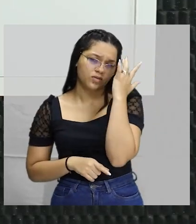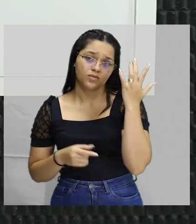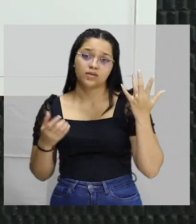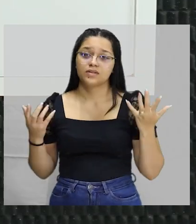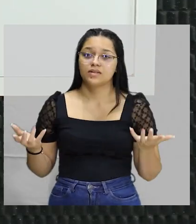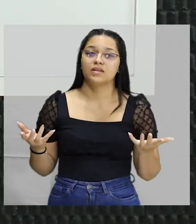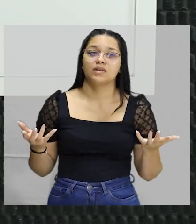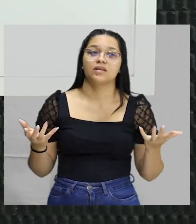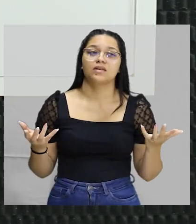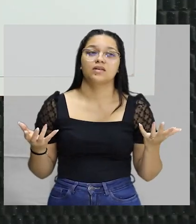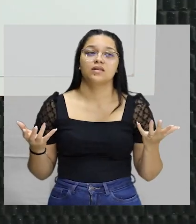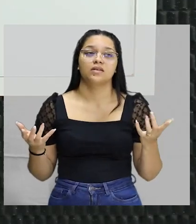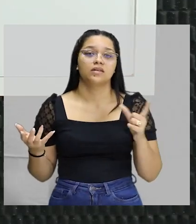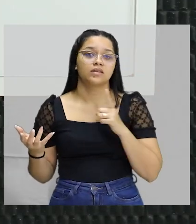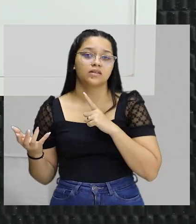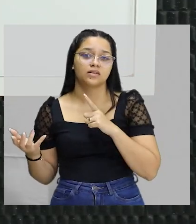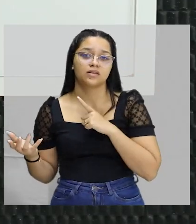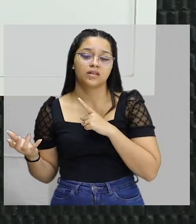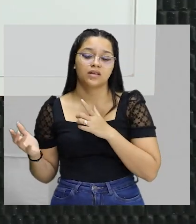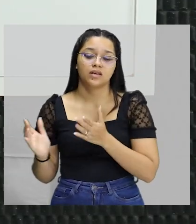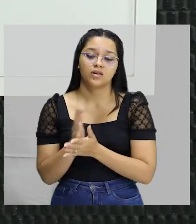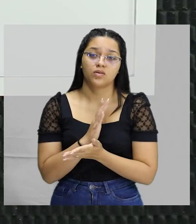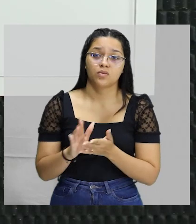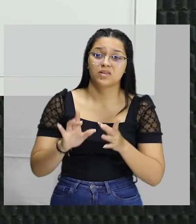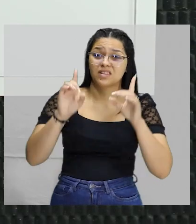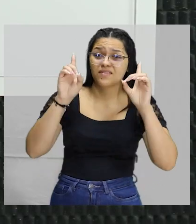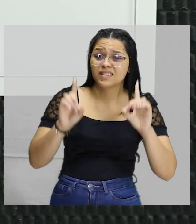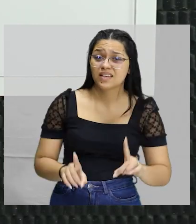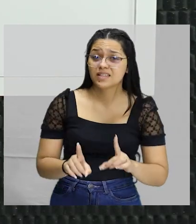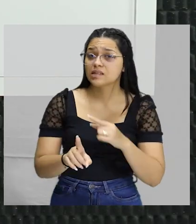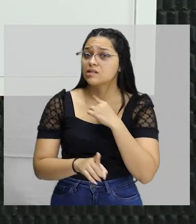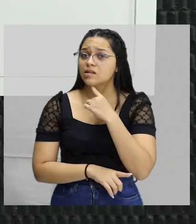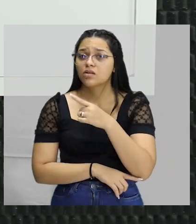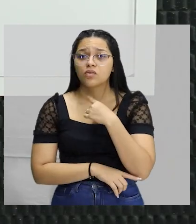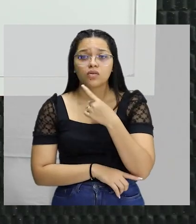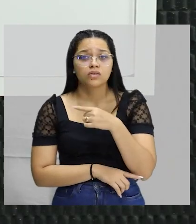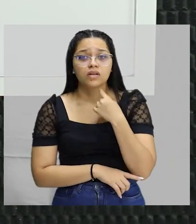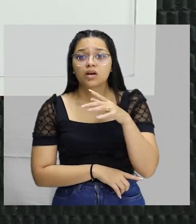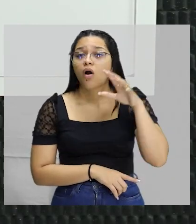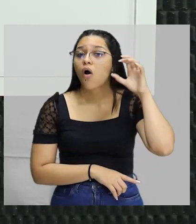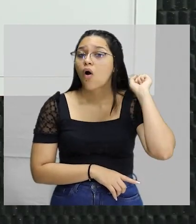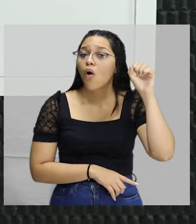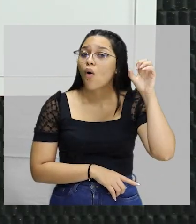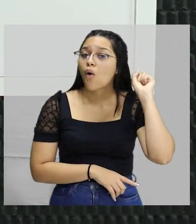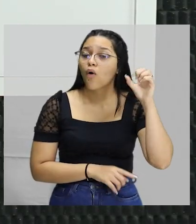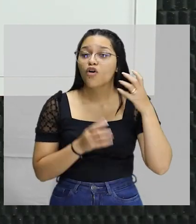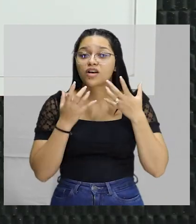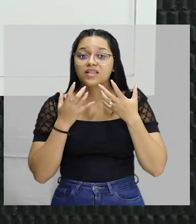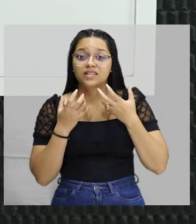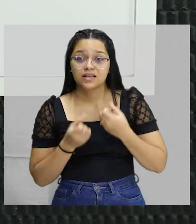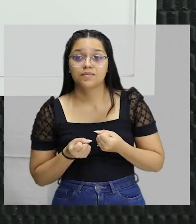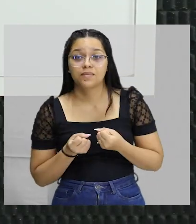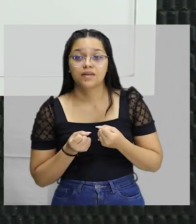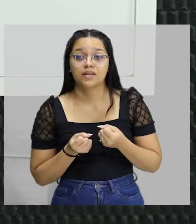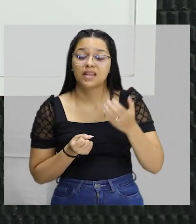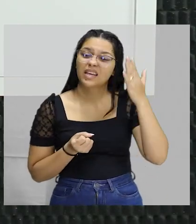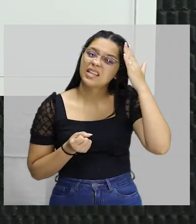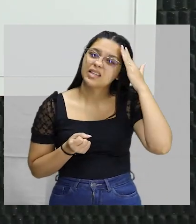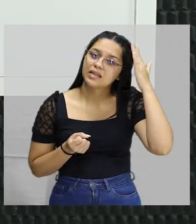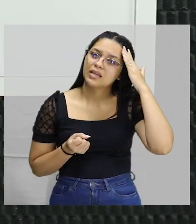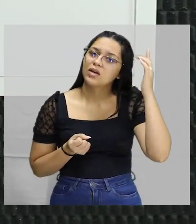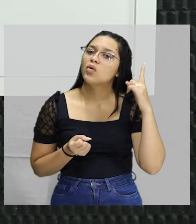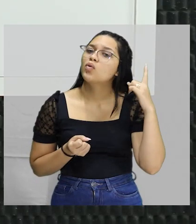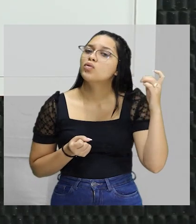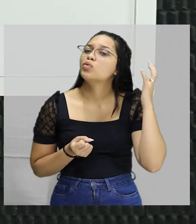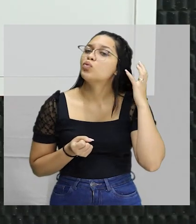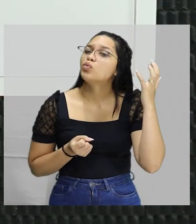é, determinadas deficiências em que elas não conseguem receber, não é, este som, né? O